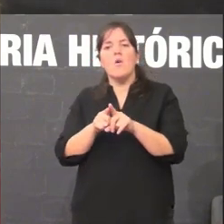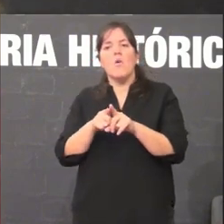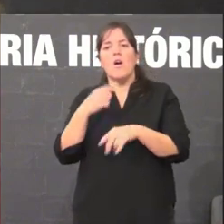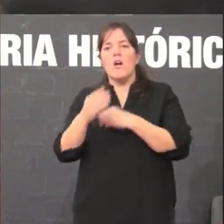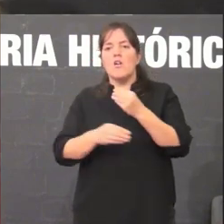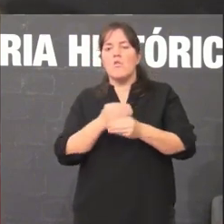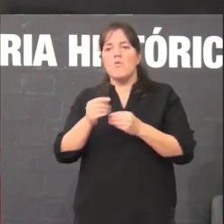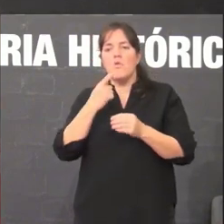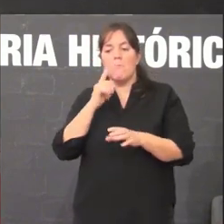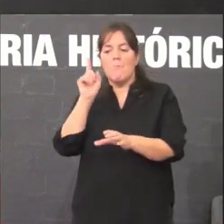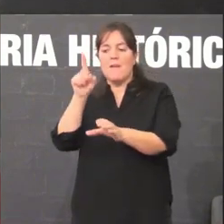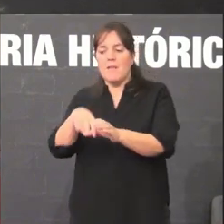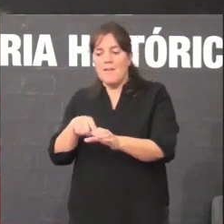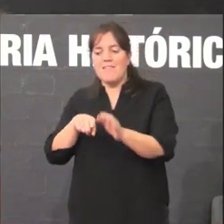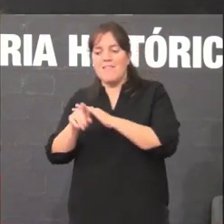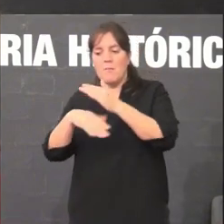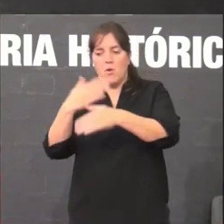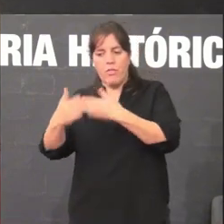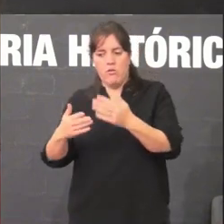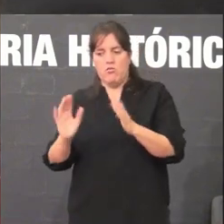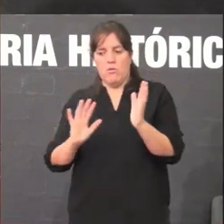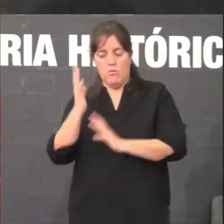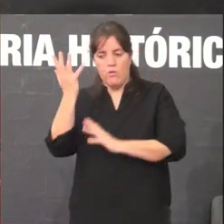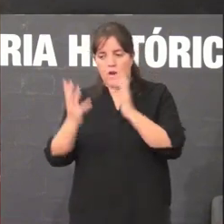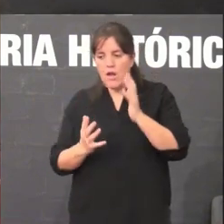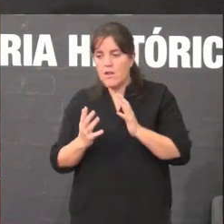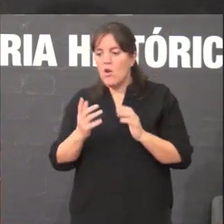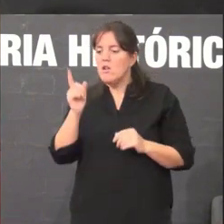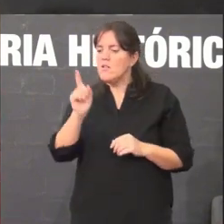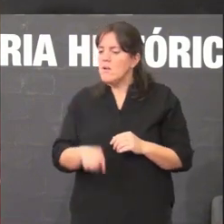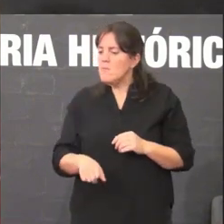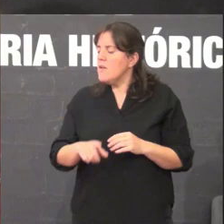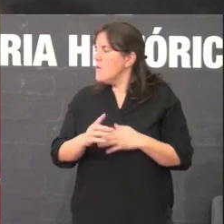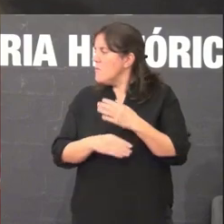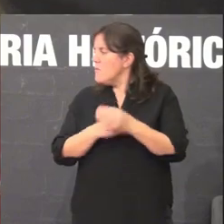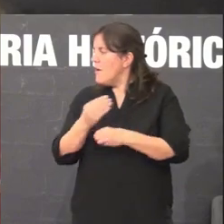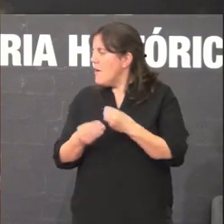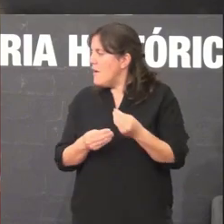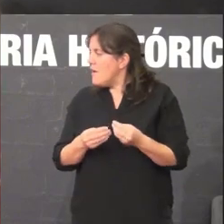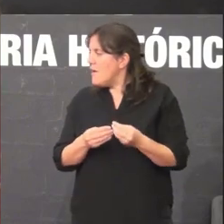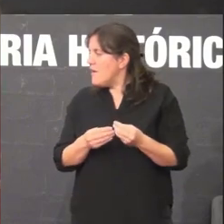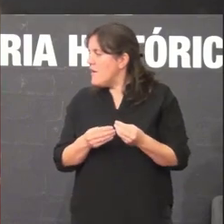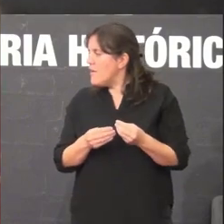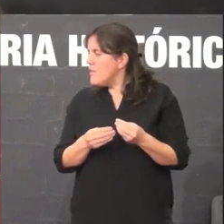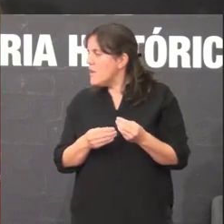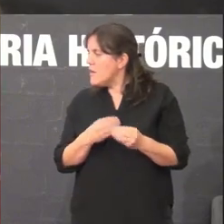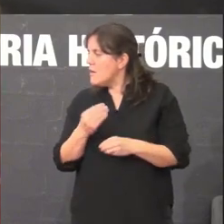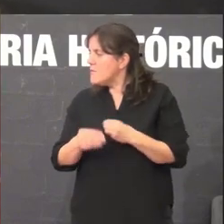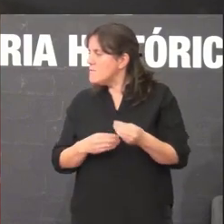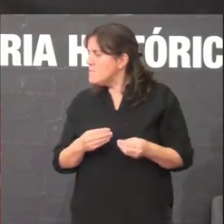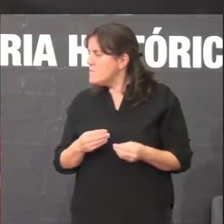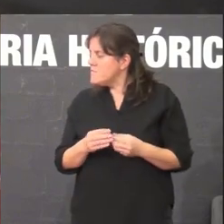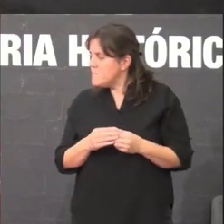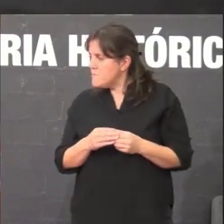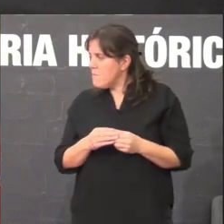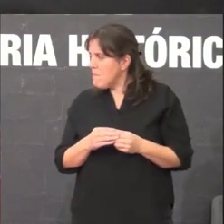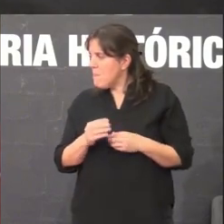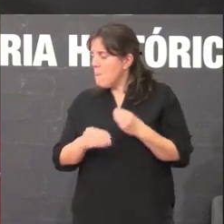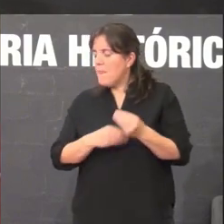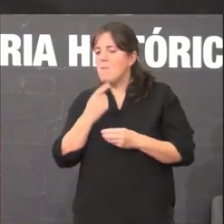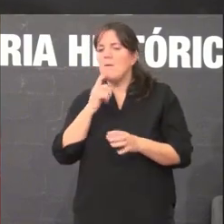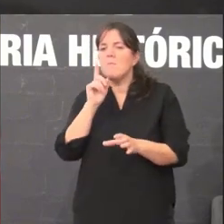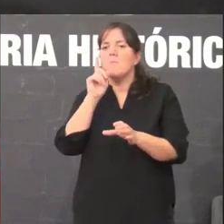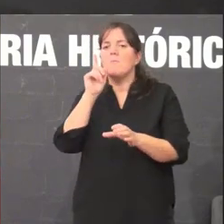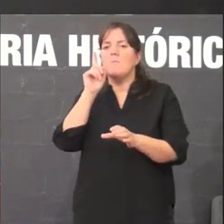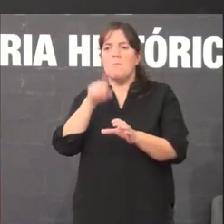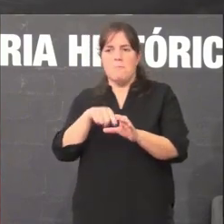movimentos populares do processo revolucionário e vai, sobretudo, ancorar, então, a democratização,